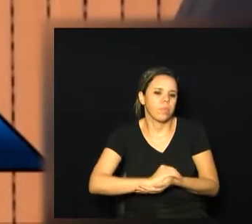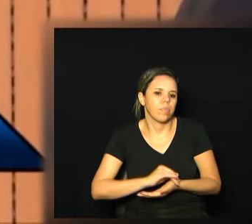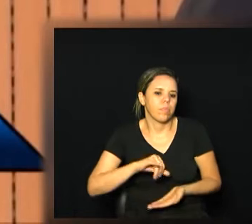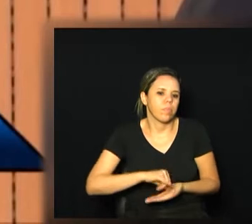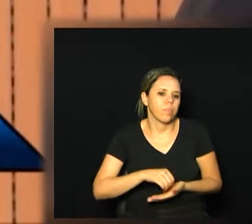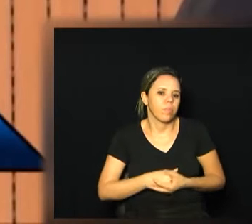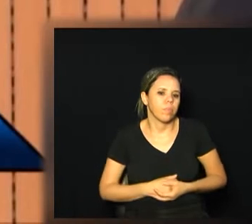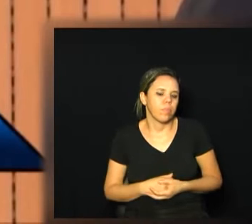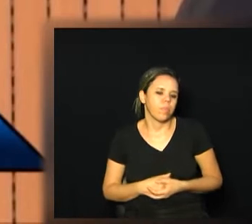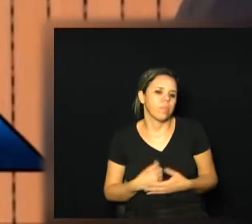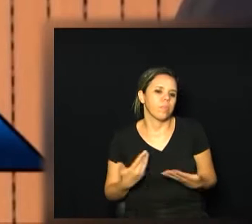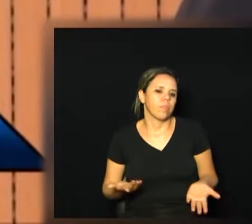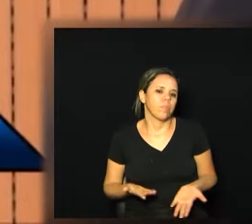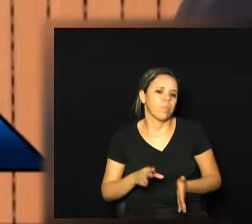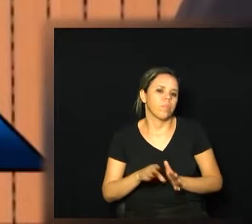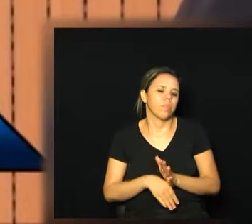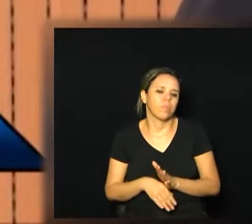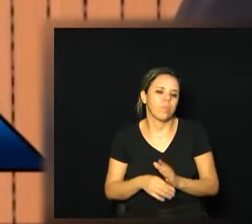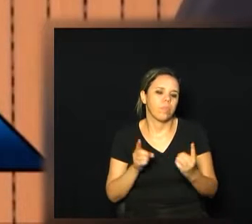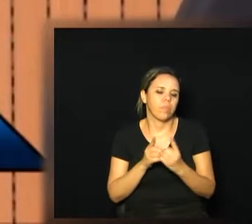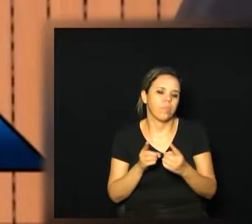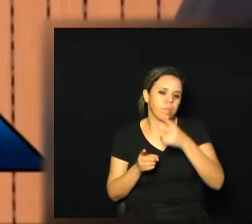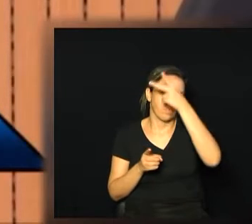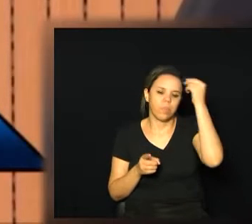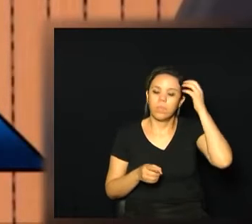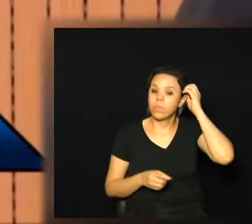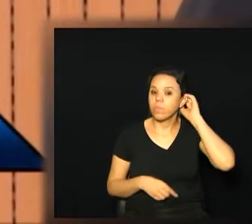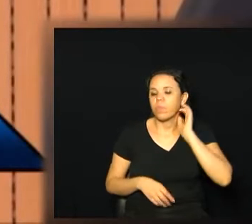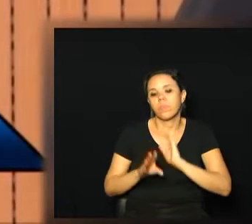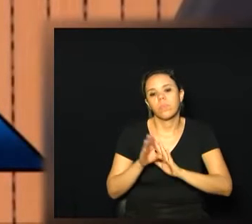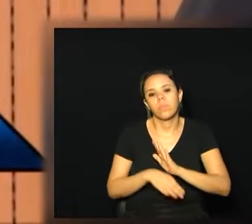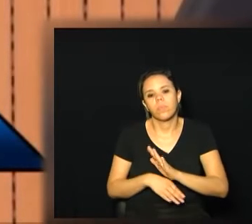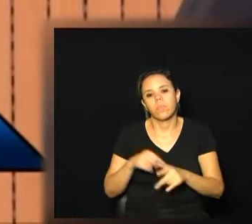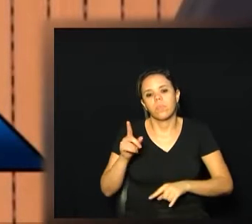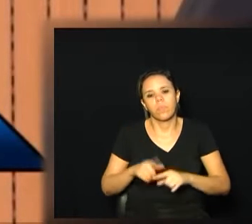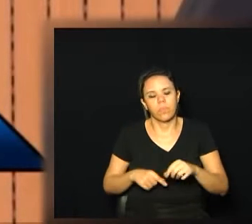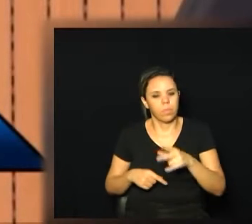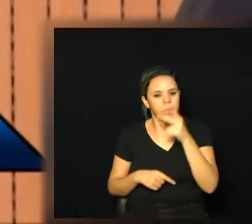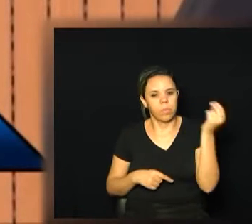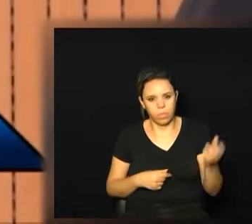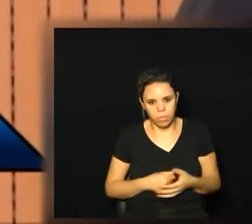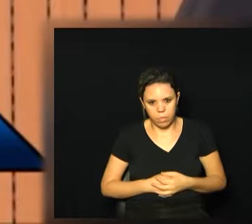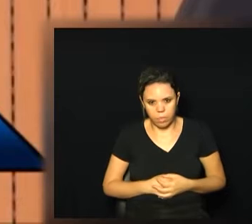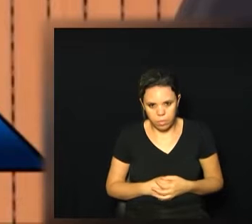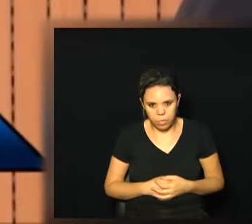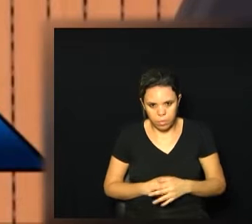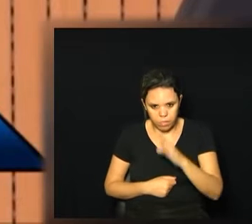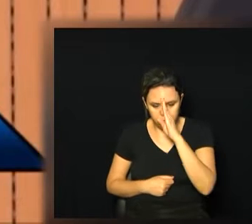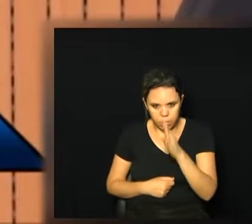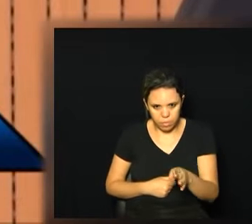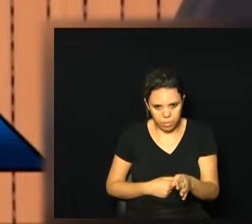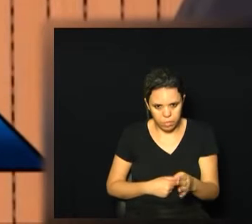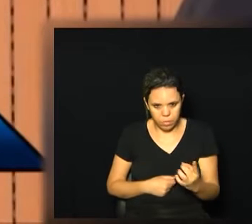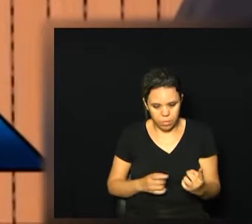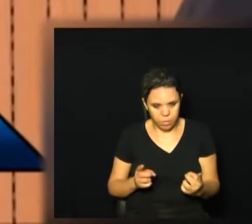espaço. Quando você tira serviço público, quando você tira equipamentos públicos e principalmente um